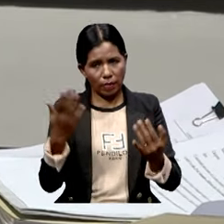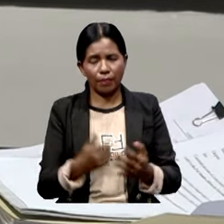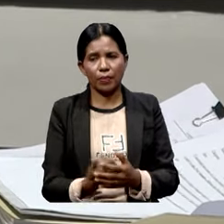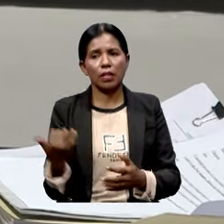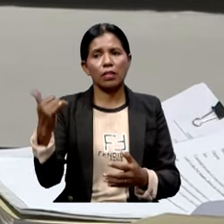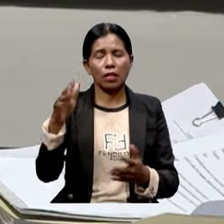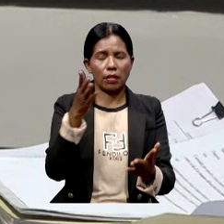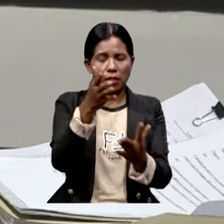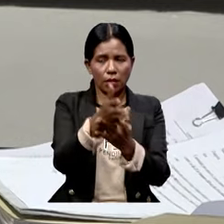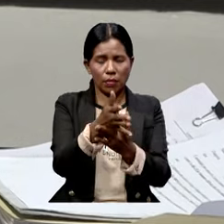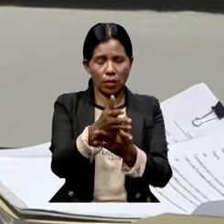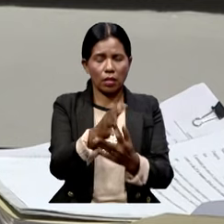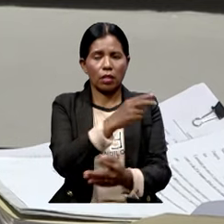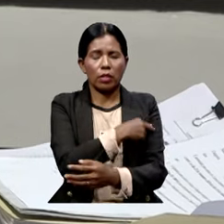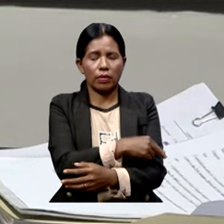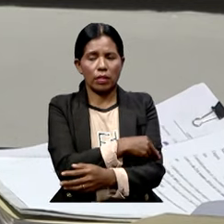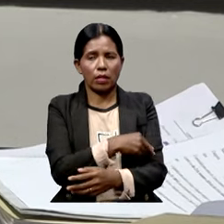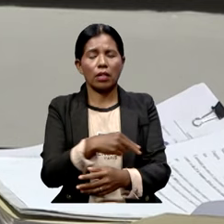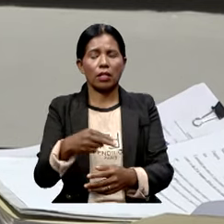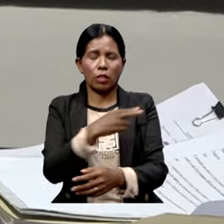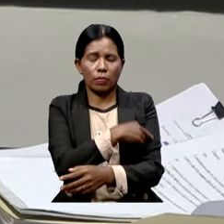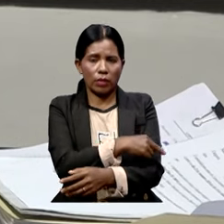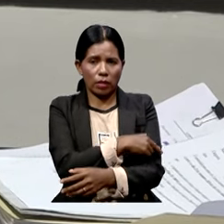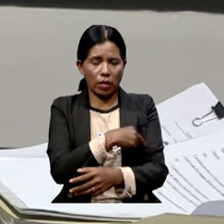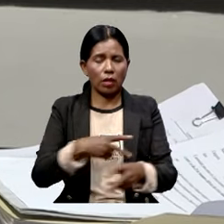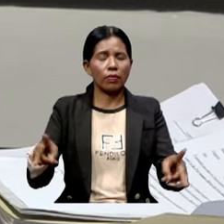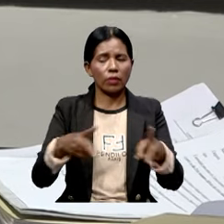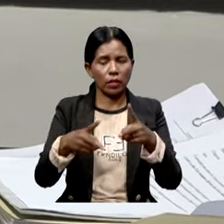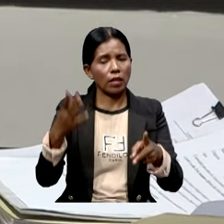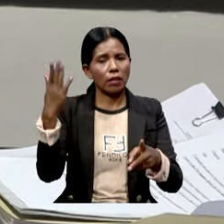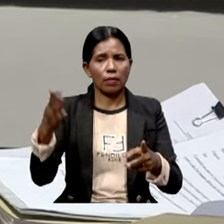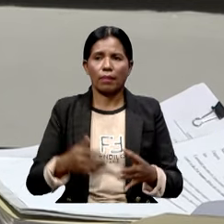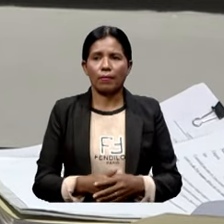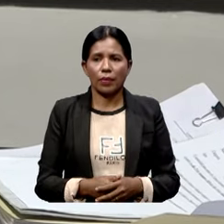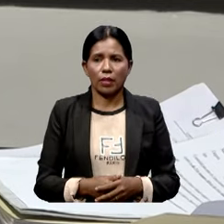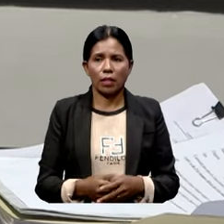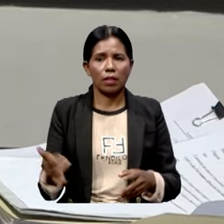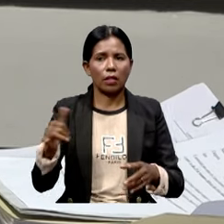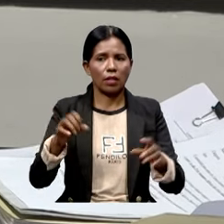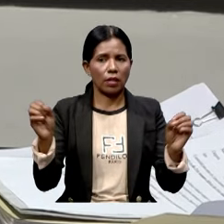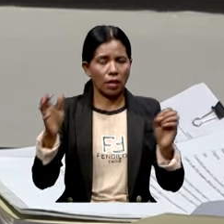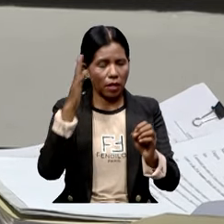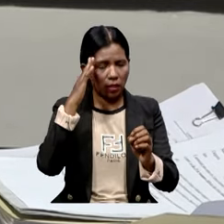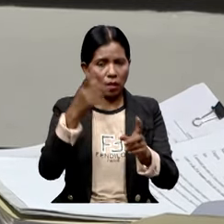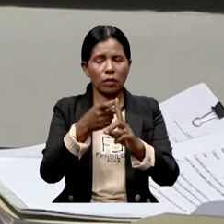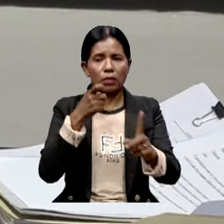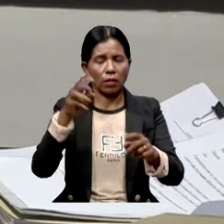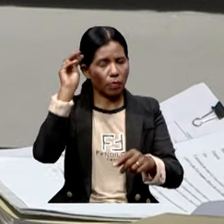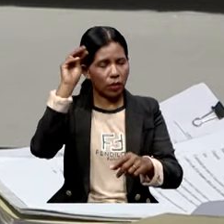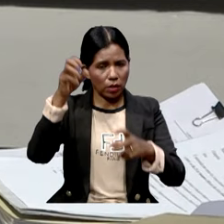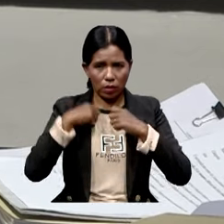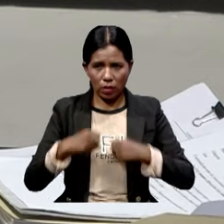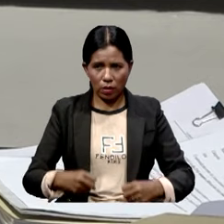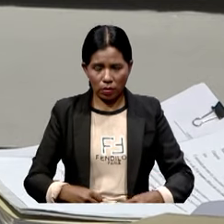Sira batama iha centro saúde voluntário centro saúde ba voluntário na banemoso dala barak laia conhecimento husi ministério